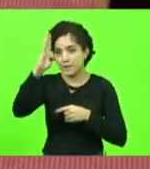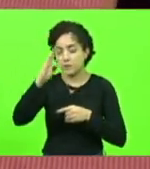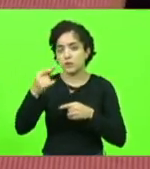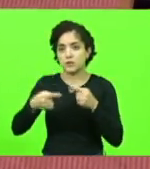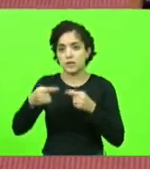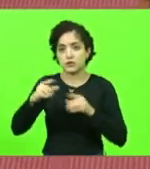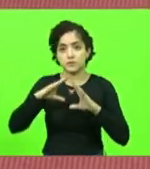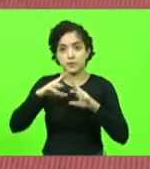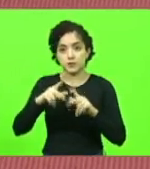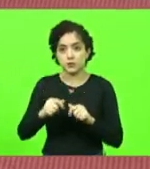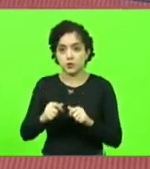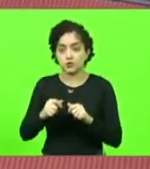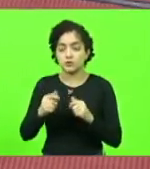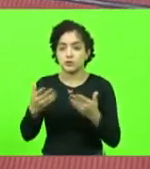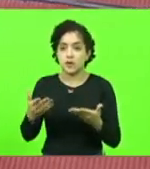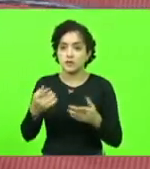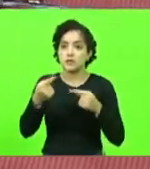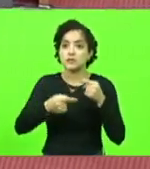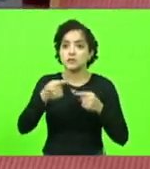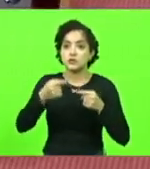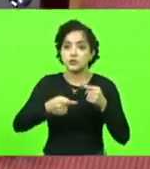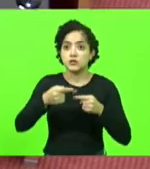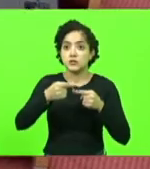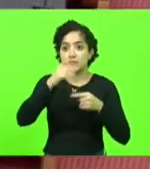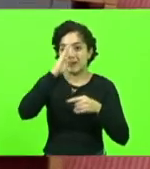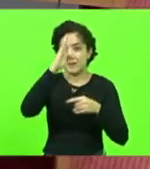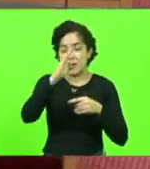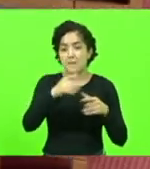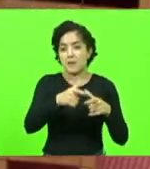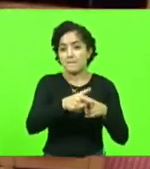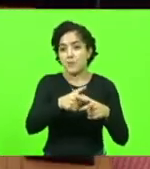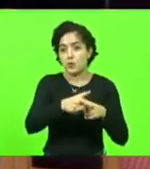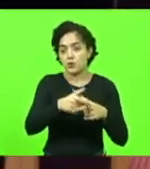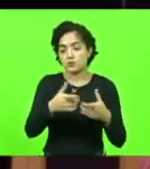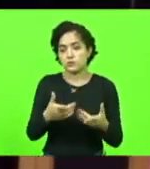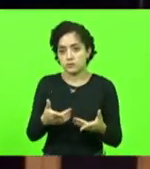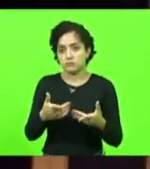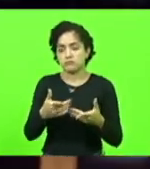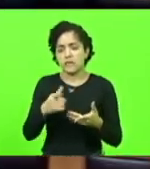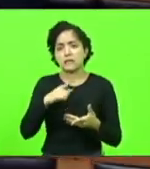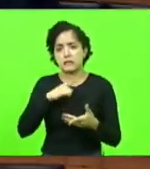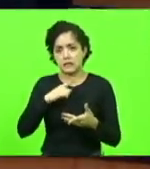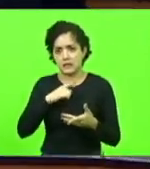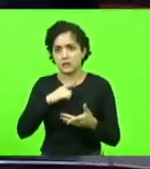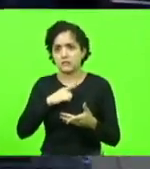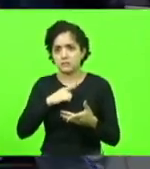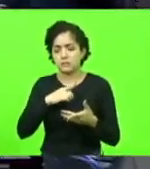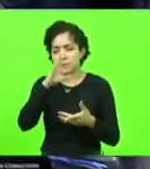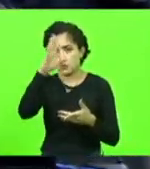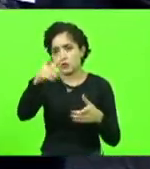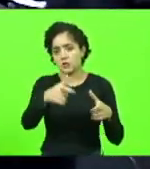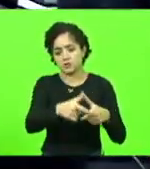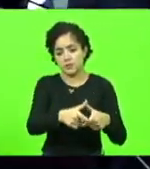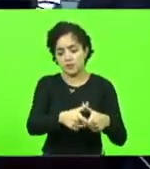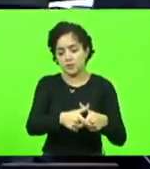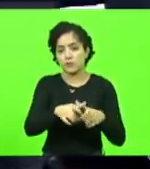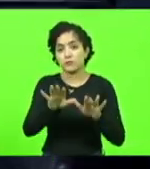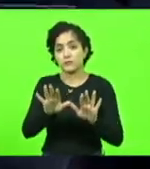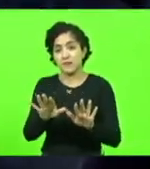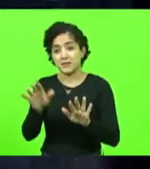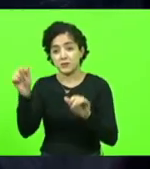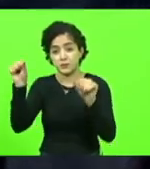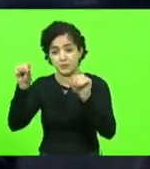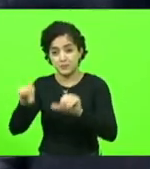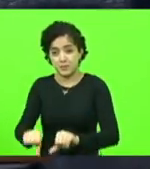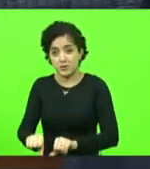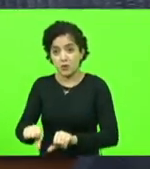todos, nós estamos discutindo o que é prioridade para poucos. Existe, sim, uma prioridade para poucos. Revoltante é quando nós dedicamos grande parte